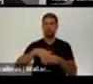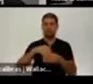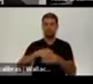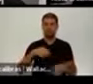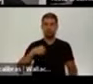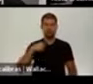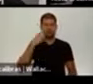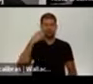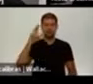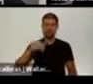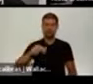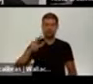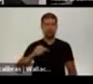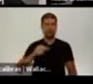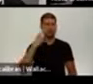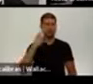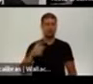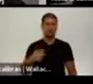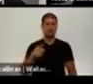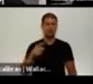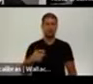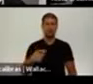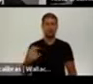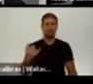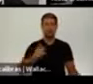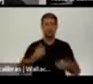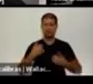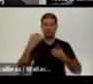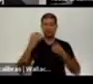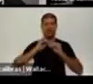tanta coisa assim, de forma até explícita.